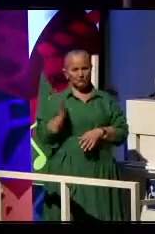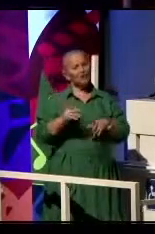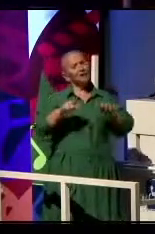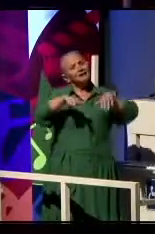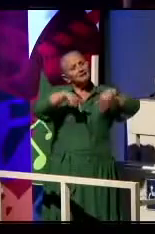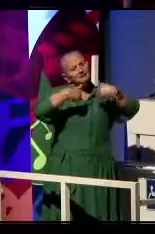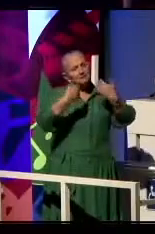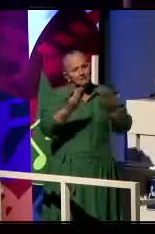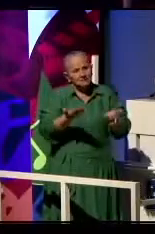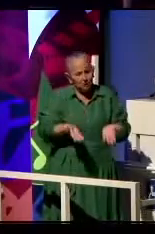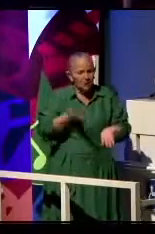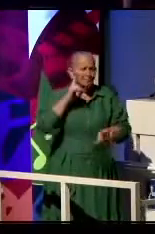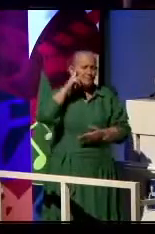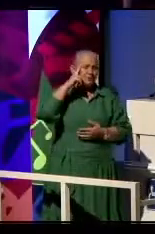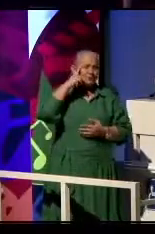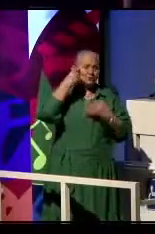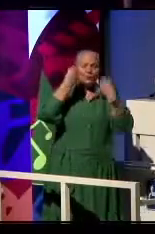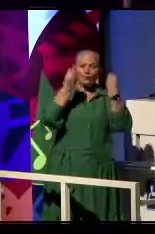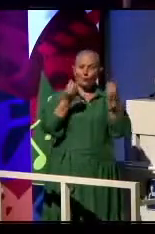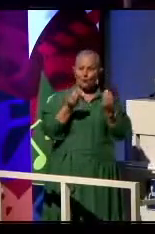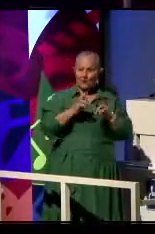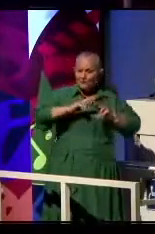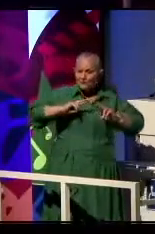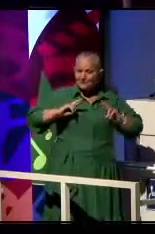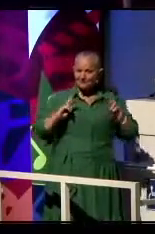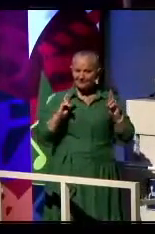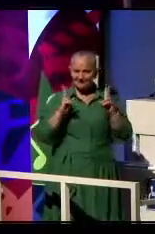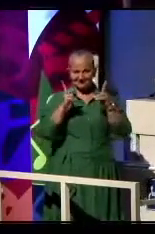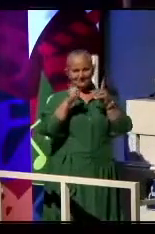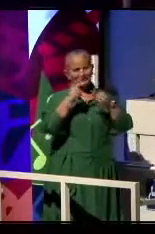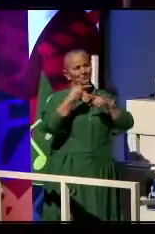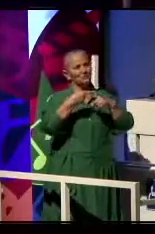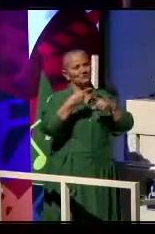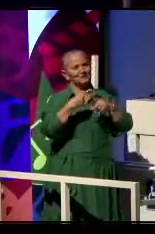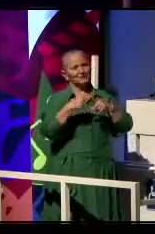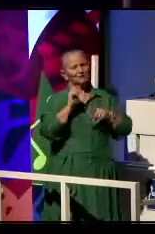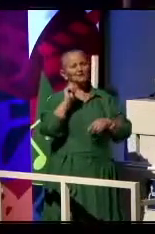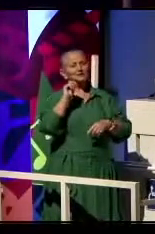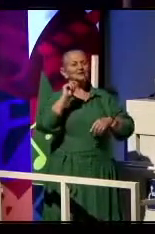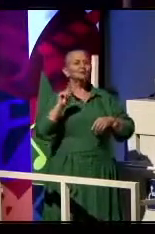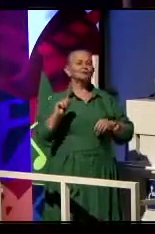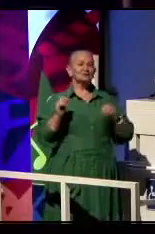estranhamento, por quê? É uma mistura tão inusitada que acontece nesse álbum Clube